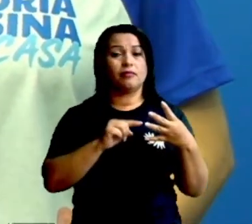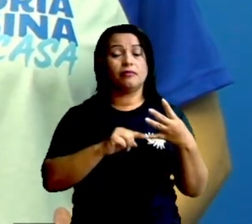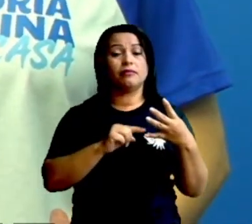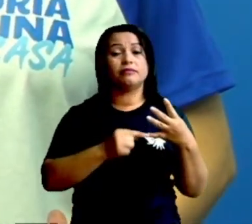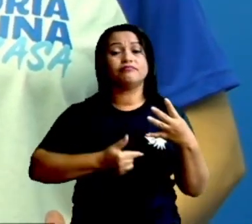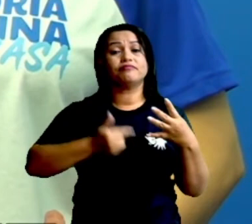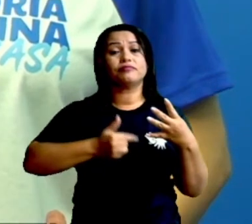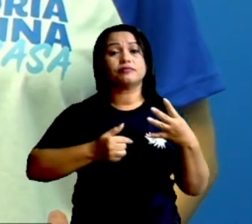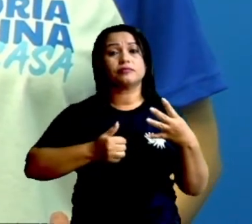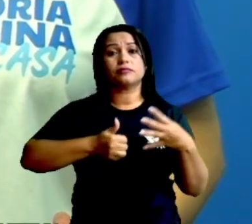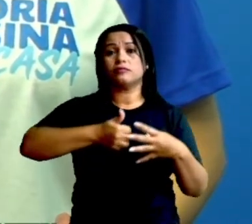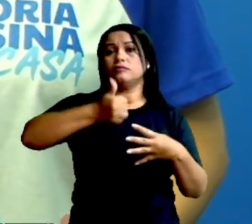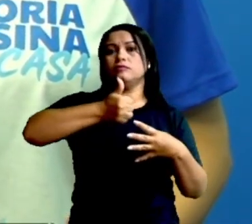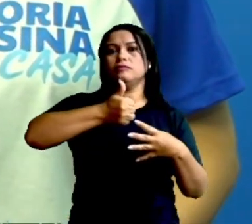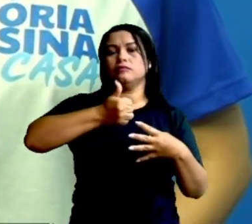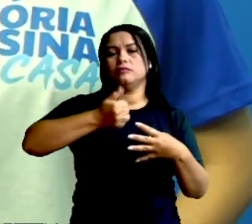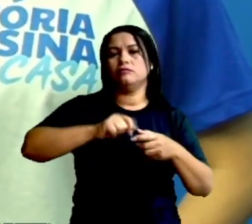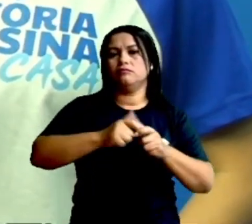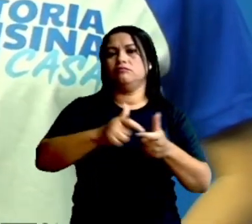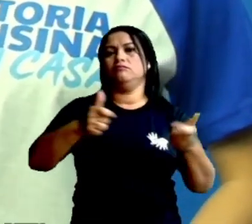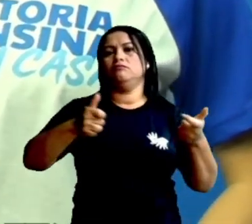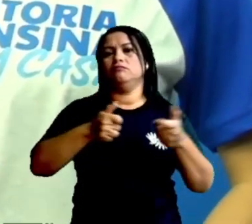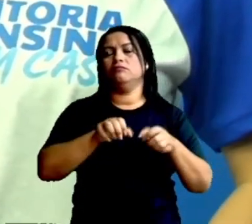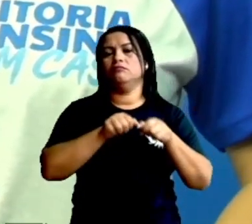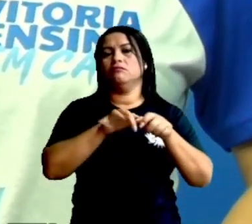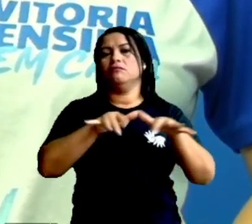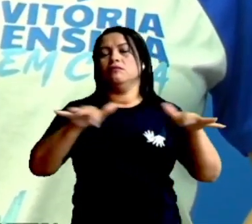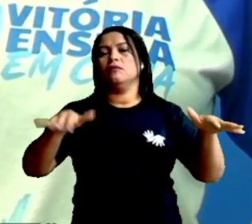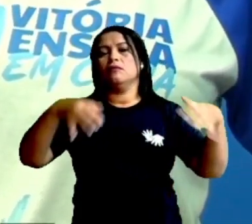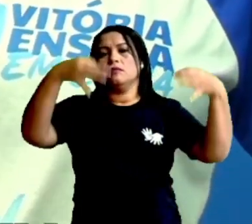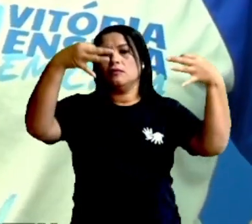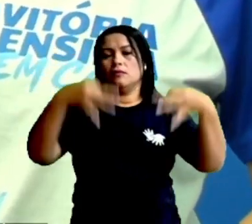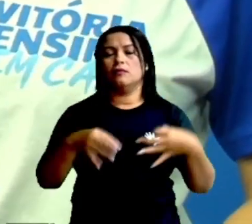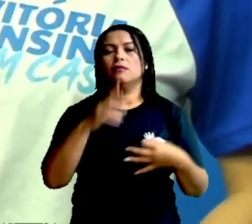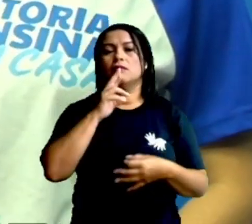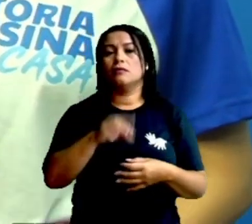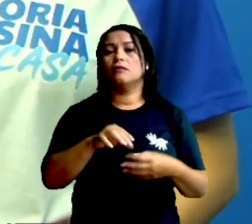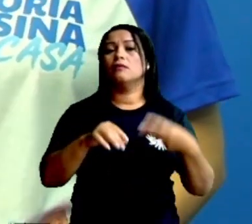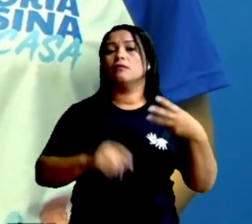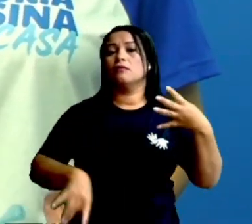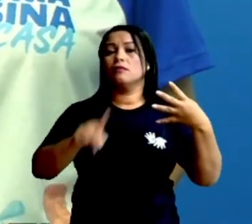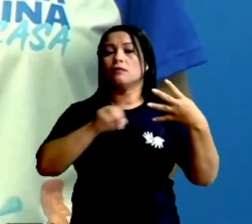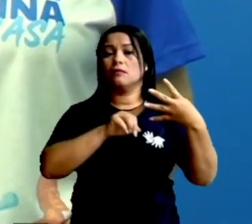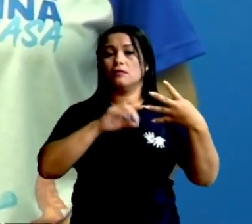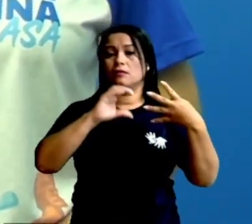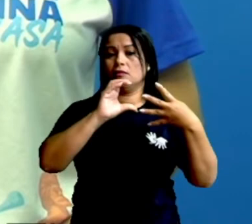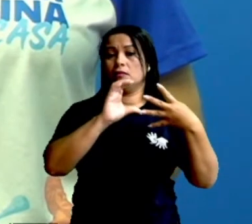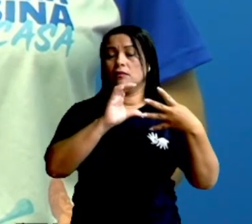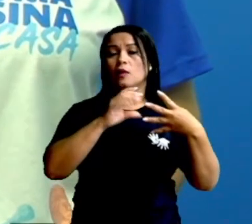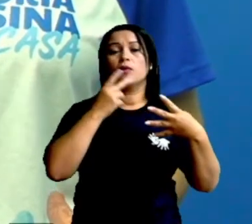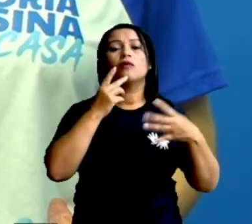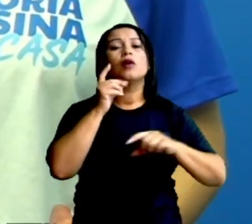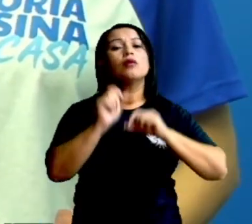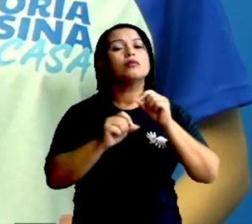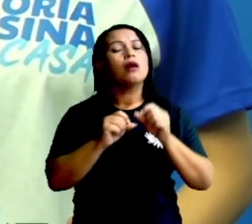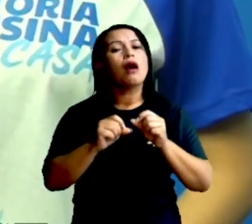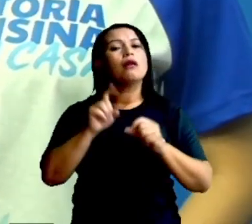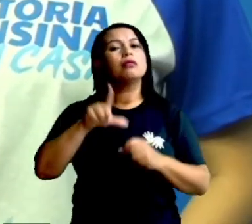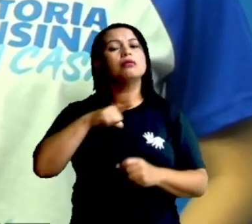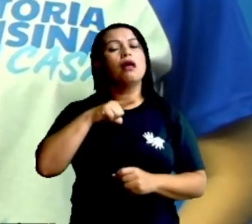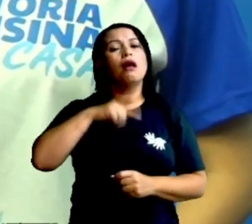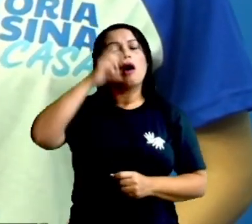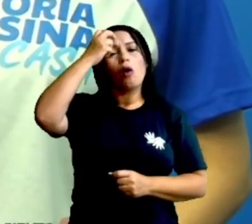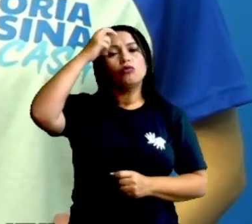para que o café se expandisse e crescesse. Então, a resposta dessa questão é a letra C, quando fala que a cultura